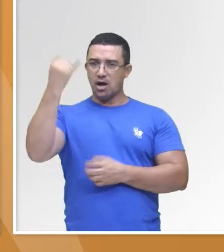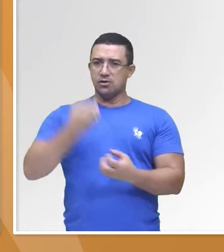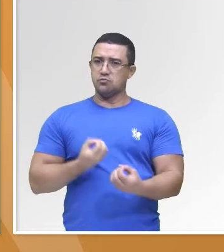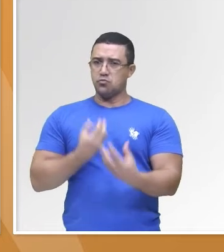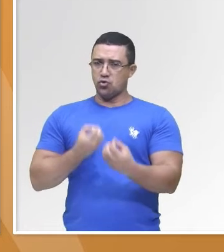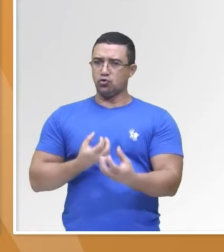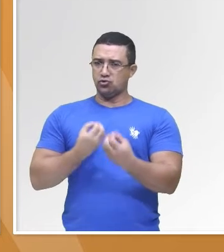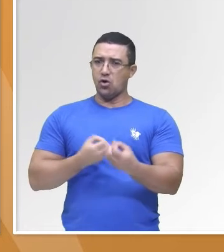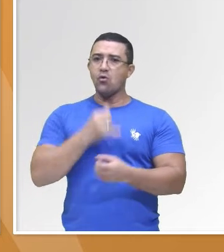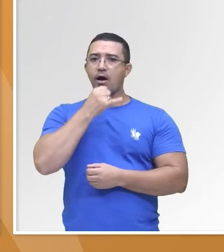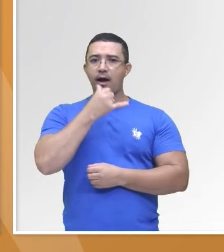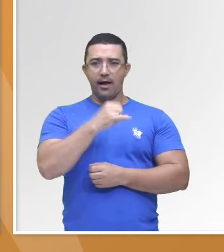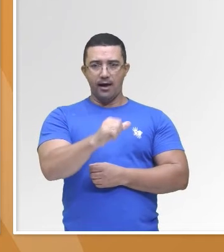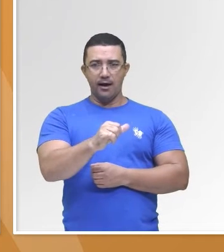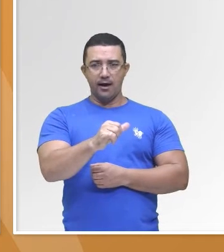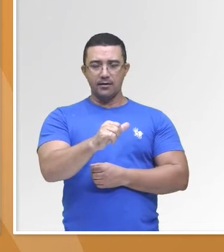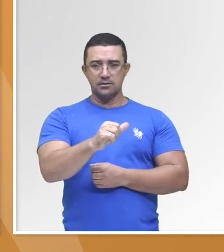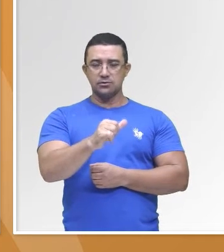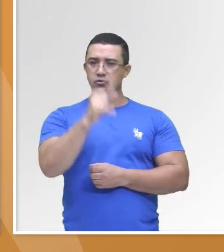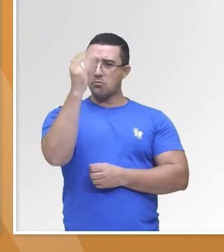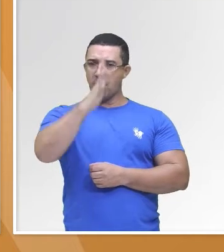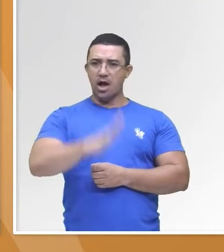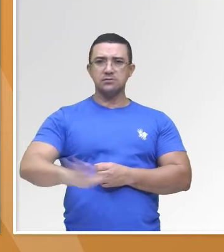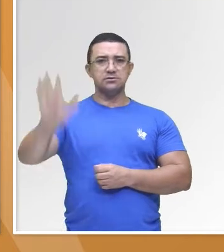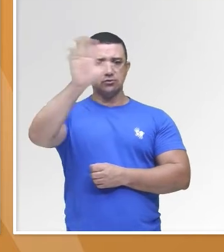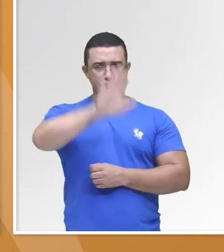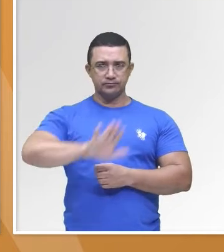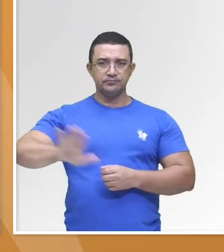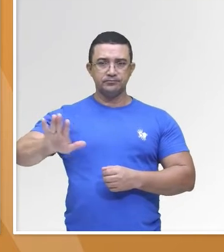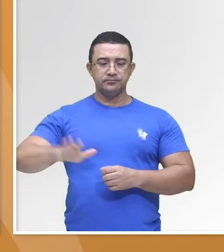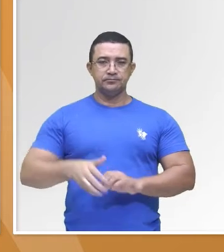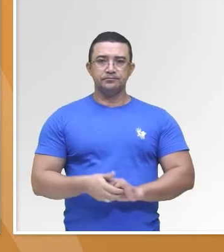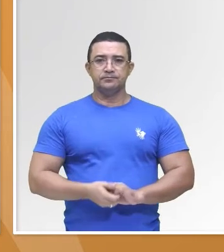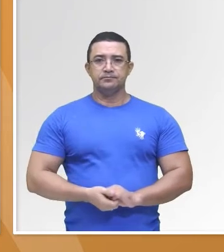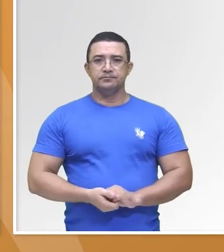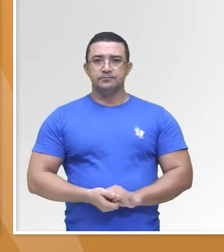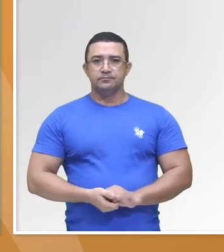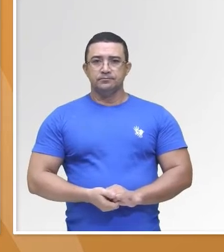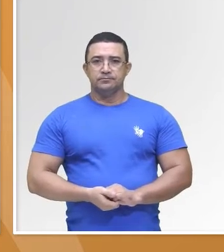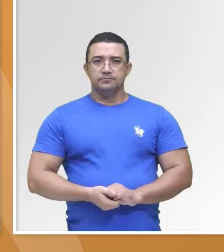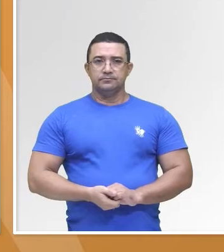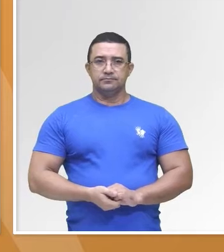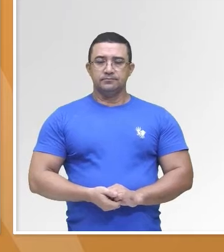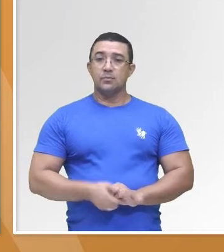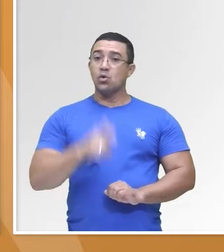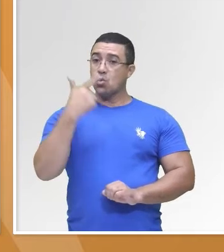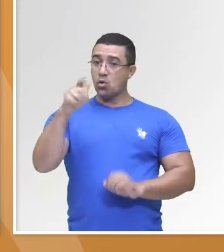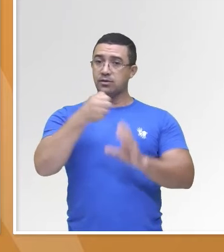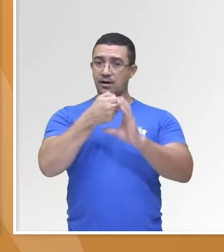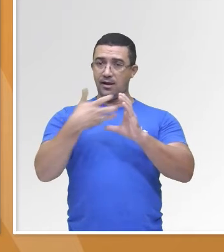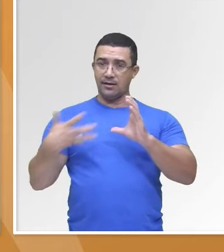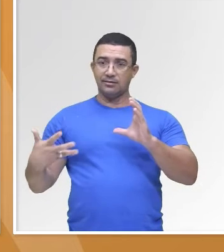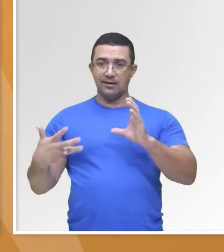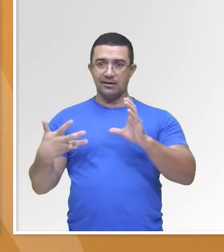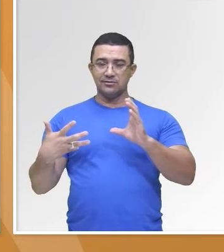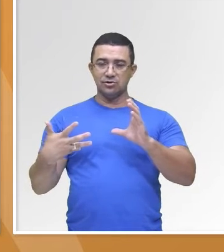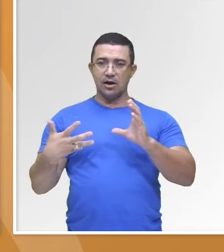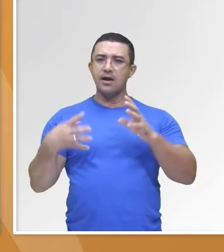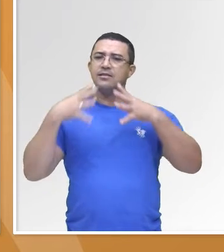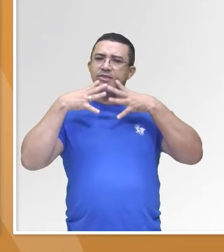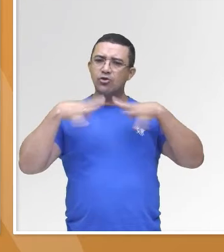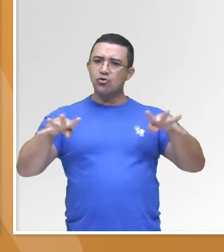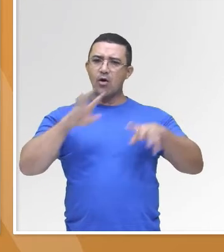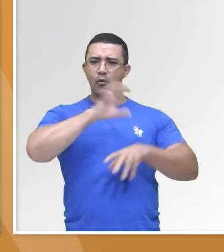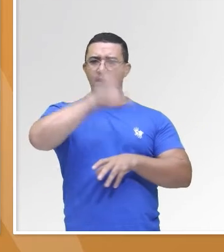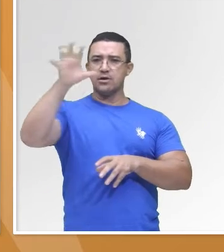da eletricidade nacional do nosso país, certo? Outra característica do quadro natural da região